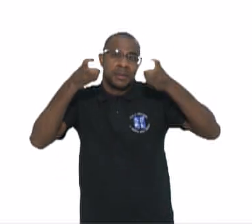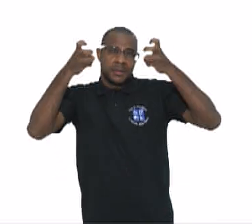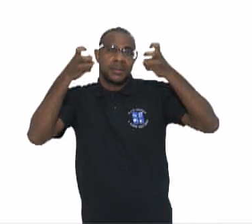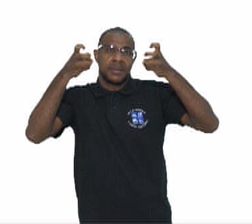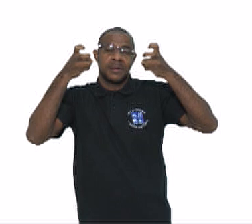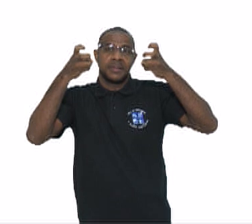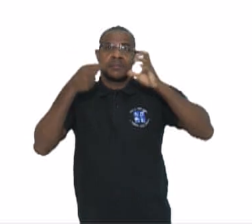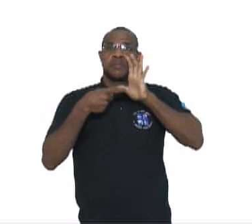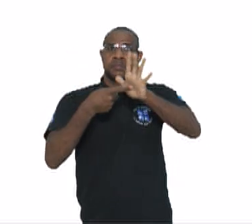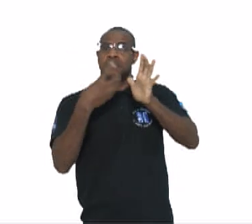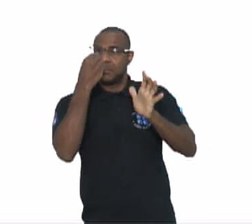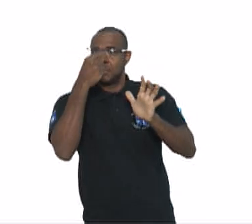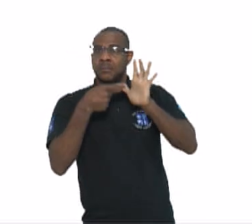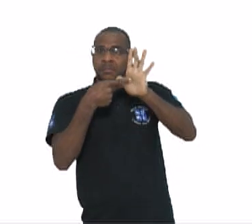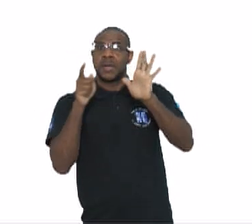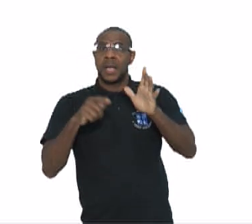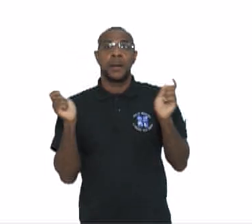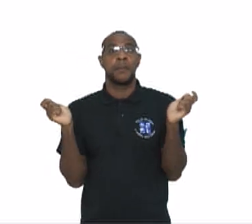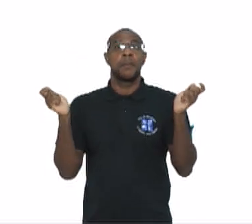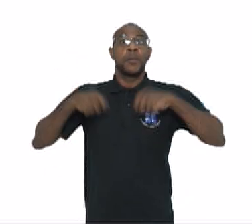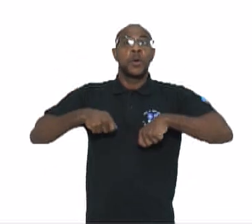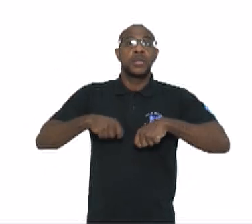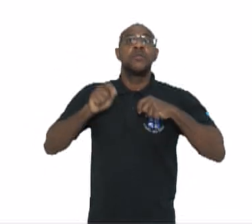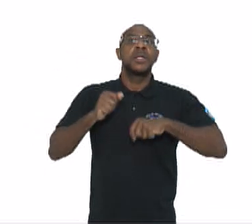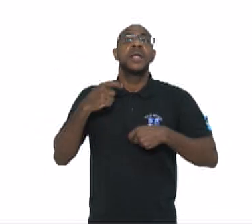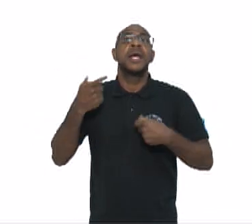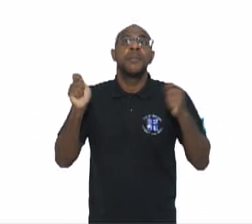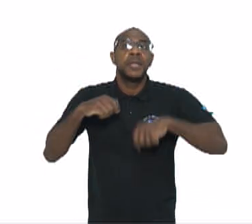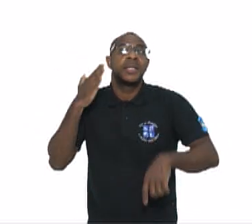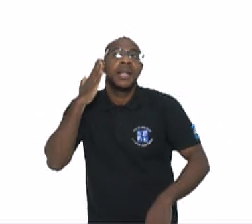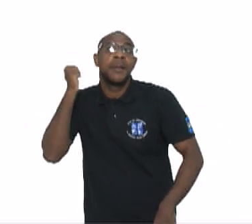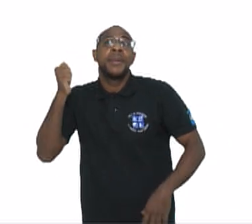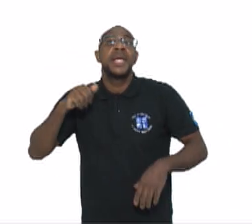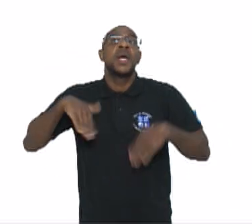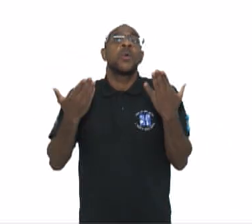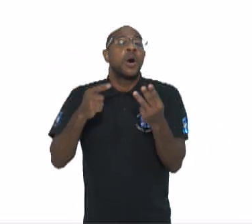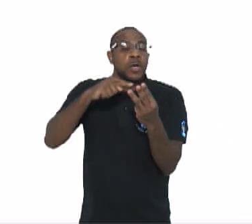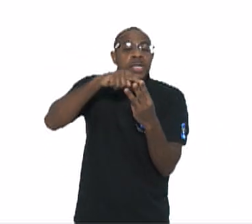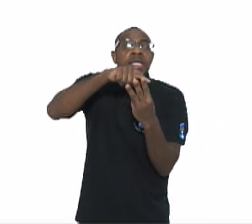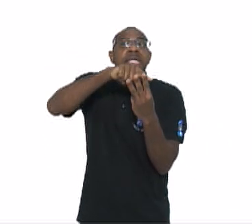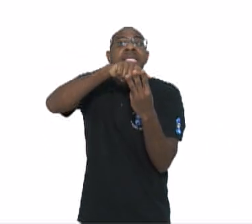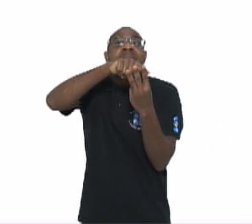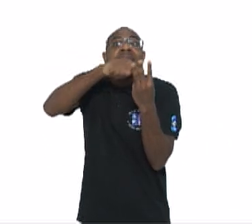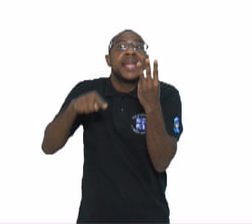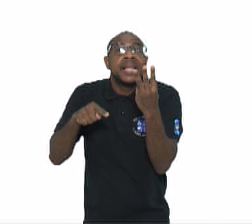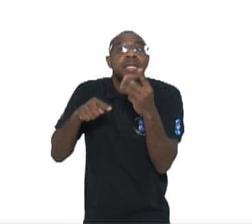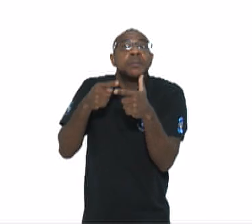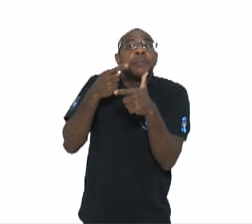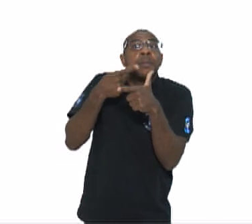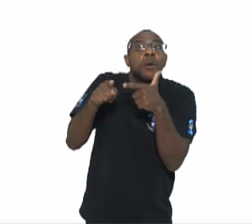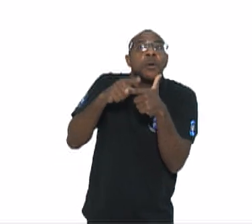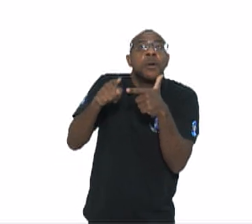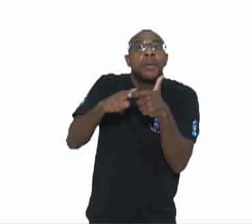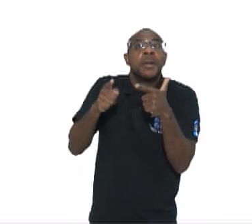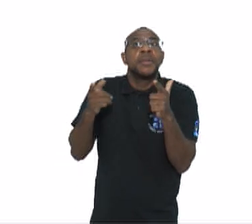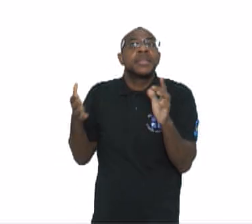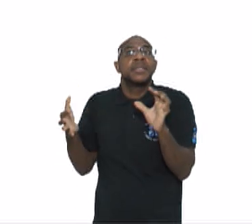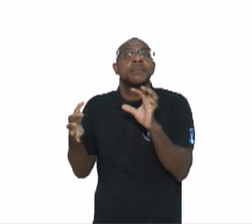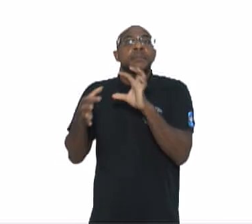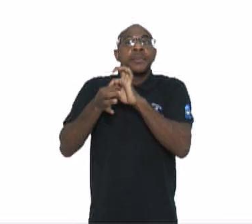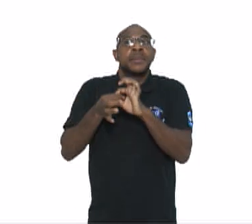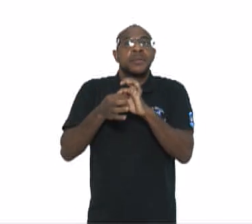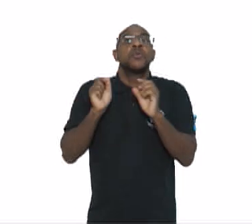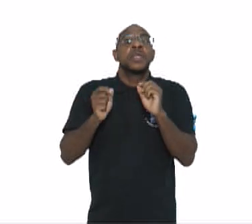imagem apresentada, é possível inferir quais são as 3 grandes questões que envolvem a privatização